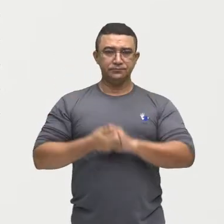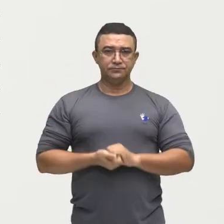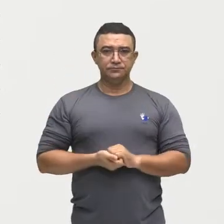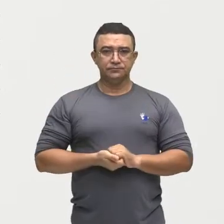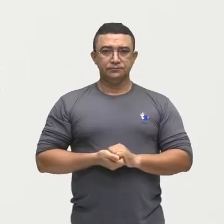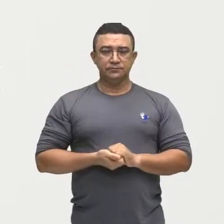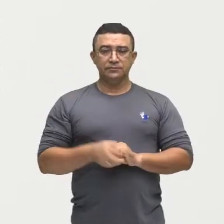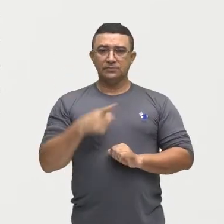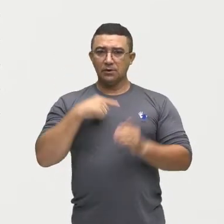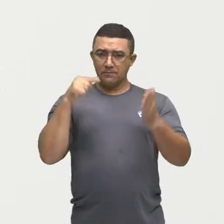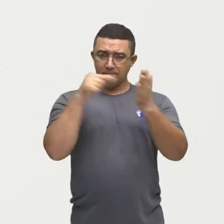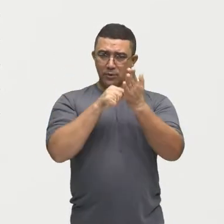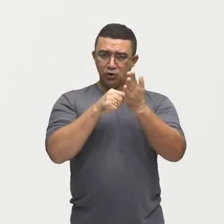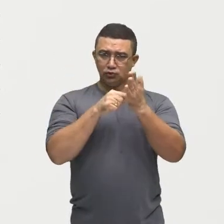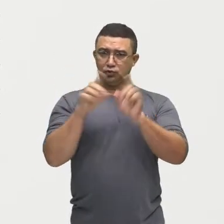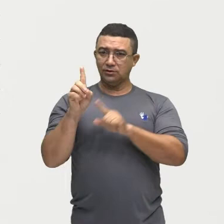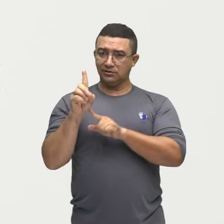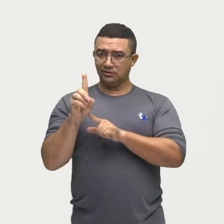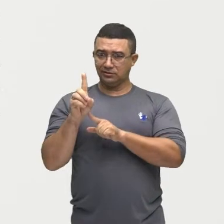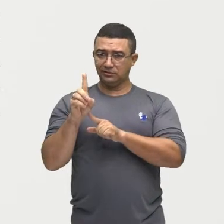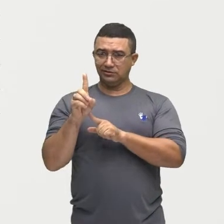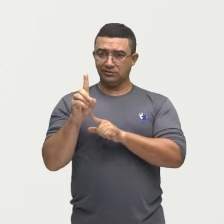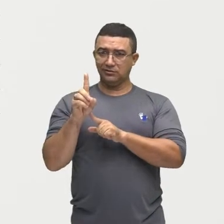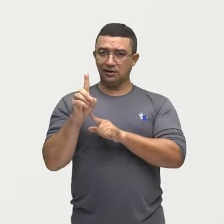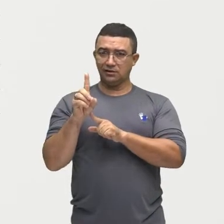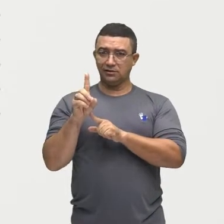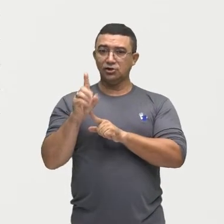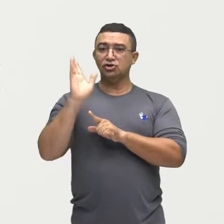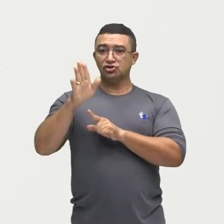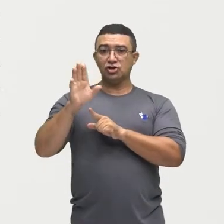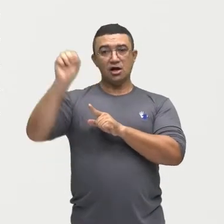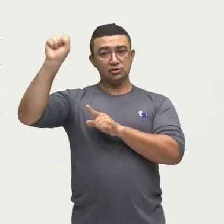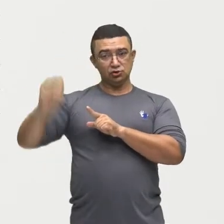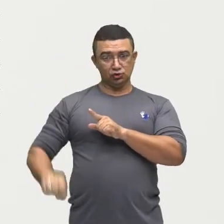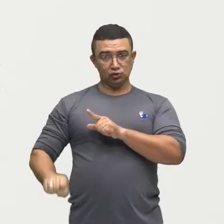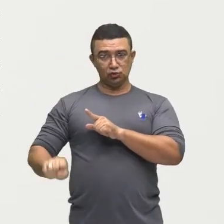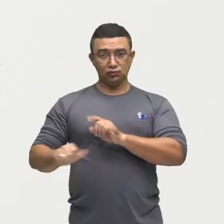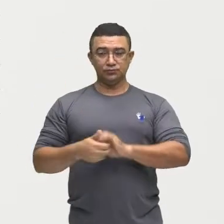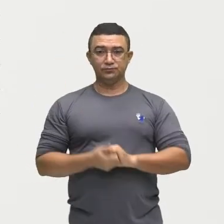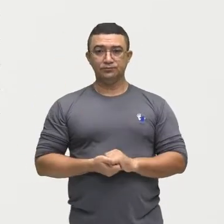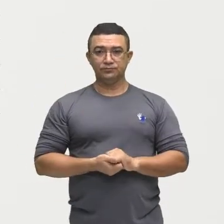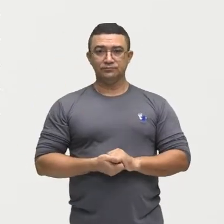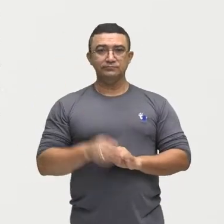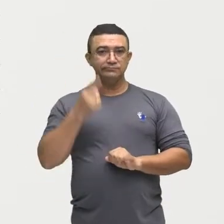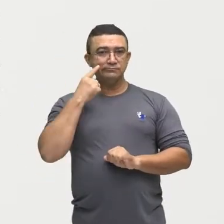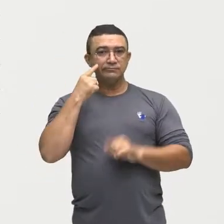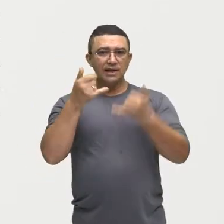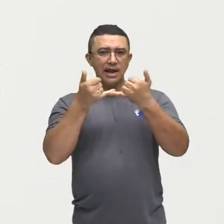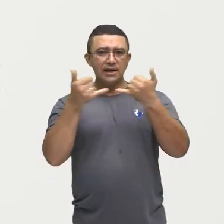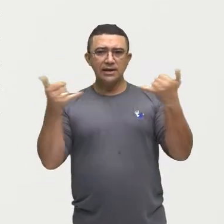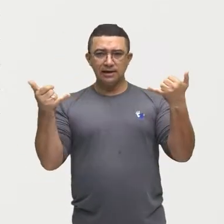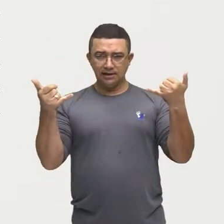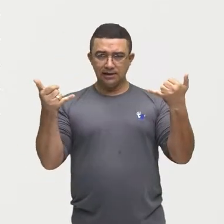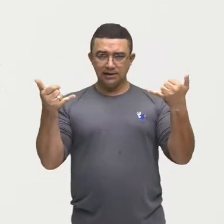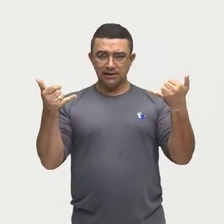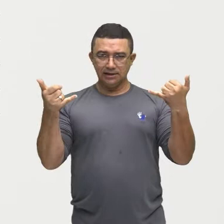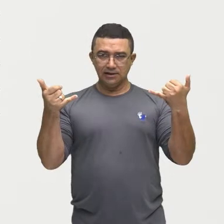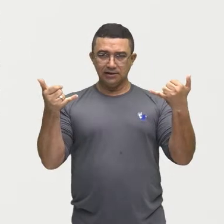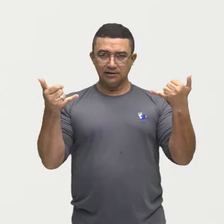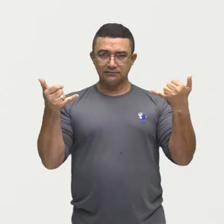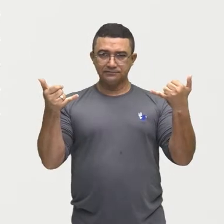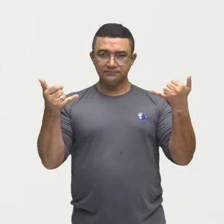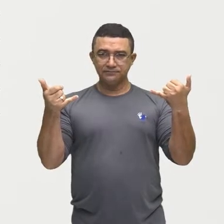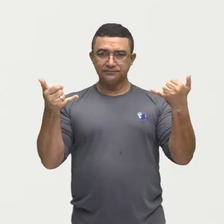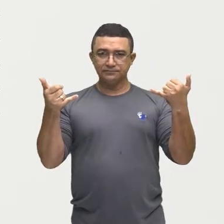o ponto D, olha, já no hemisfério sul, né? Aqui eu vou seguir a linha também, olha, só para a gente não se perder, tá bom? Só uma dica aí